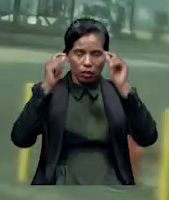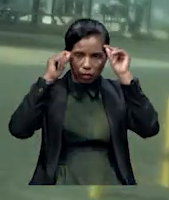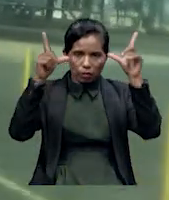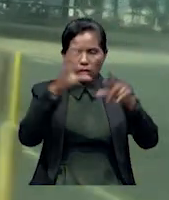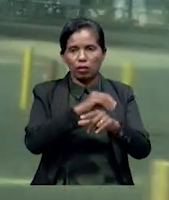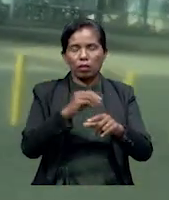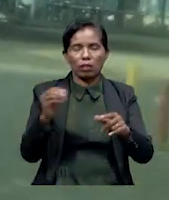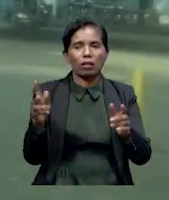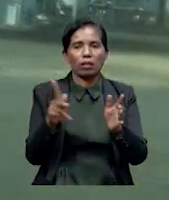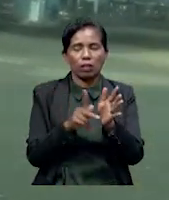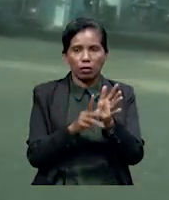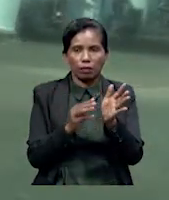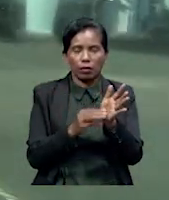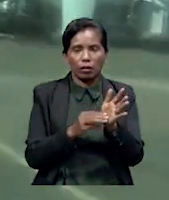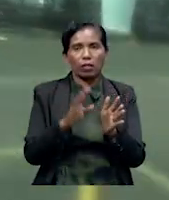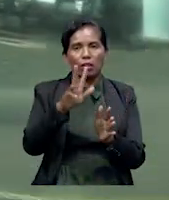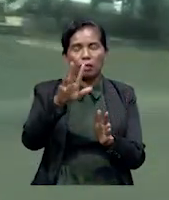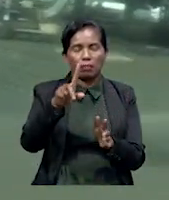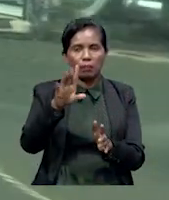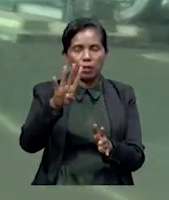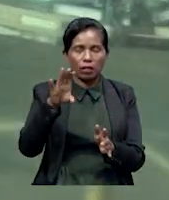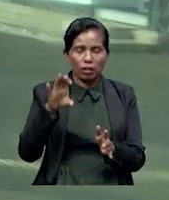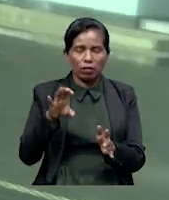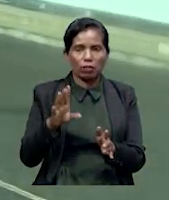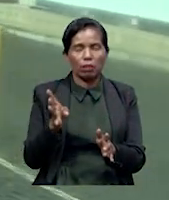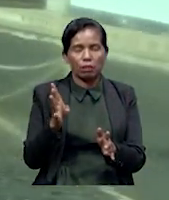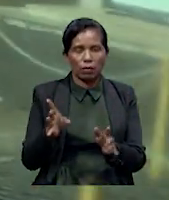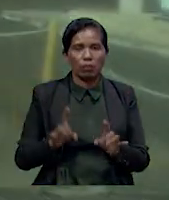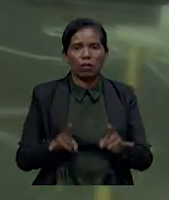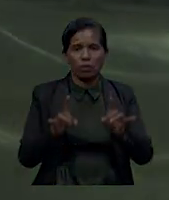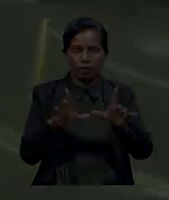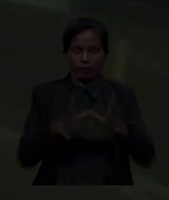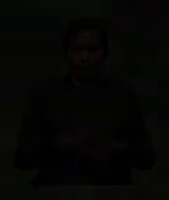no quilômetro atos hat Limanolo ba Darwin, Austrália. Bem-vinda, Ximenes, GMN.